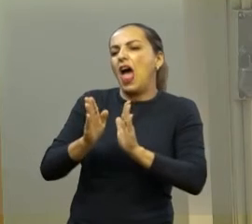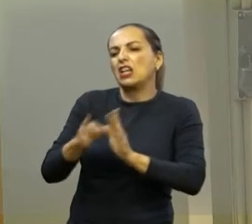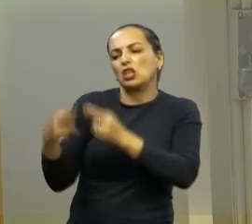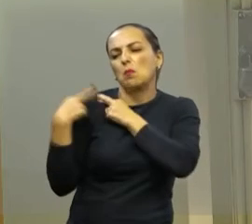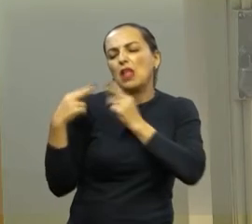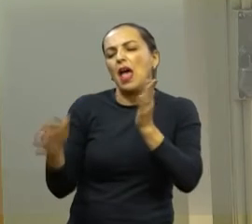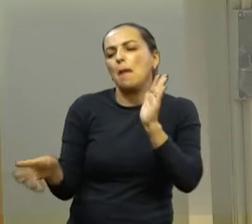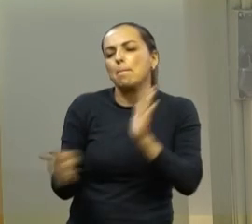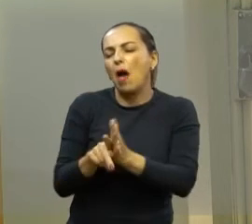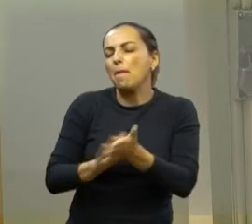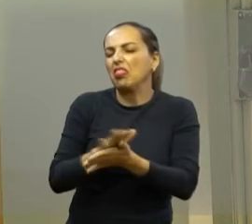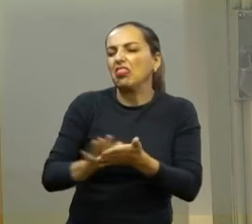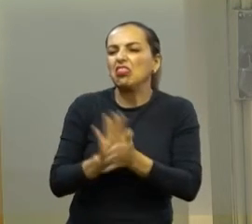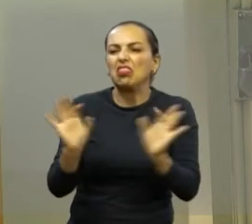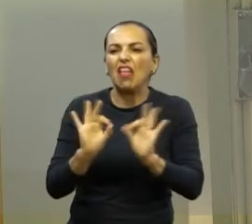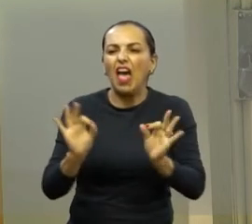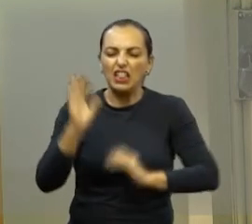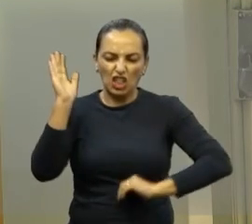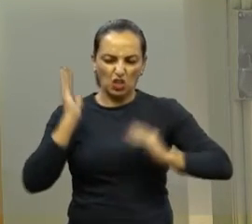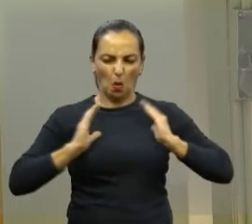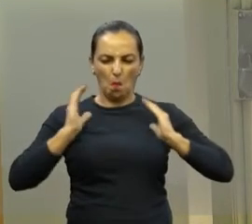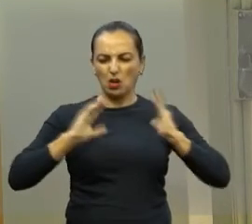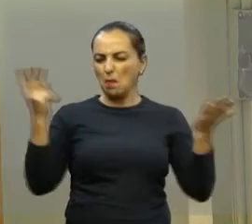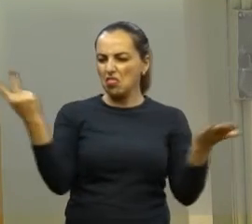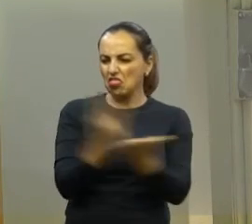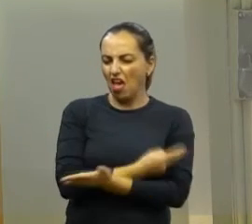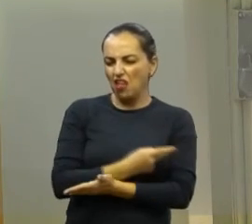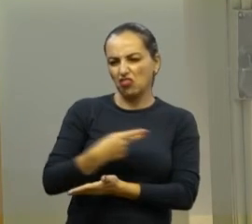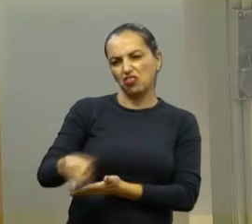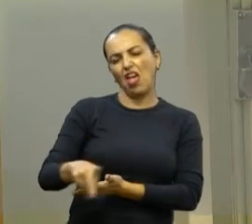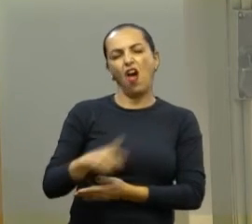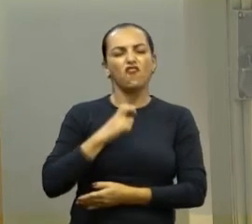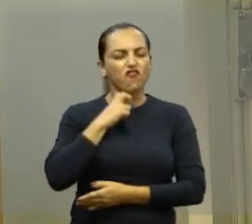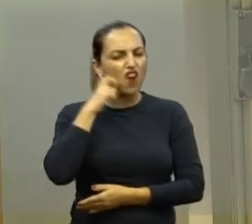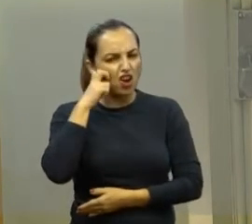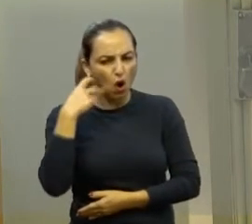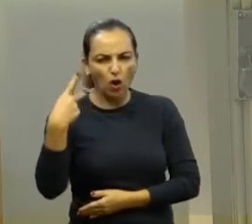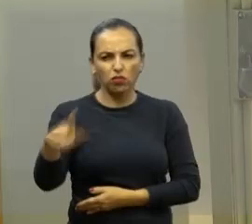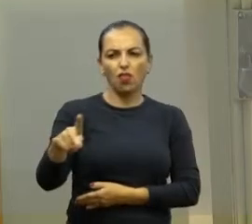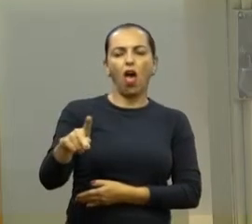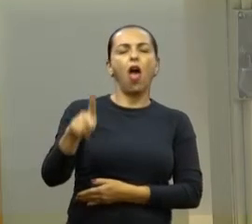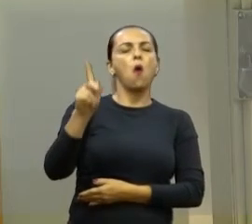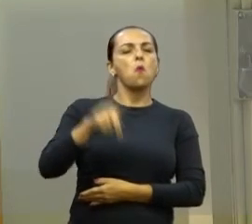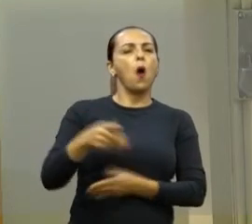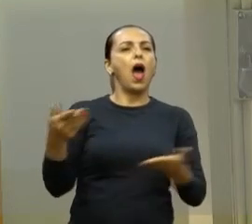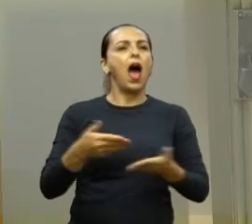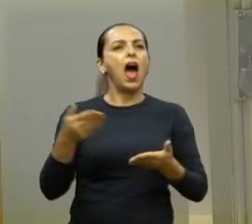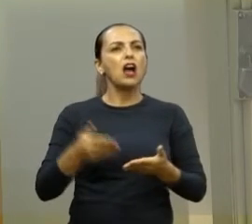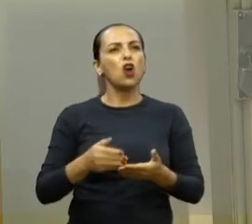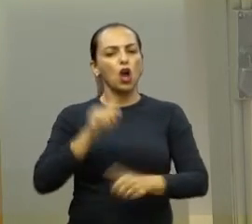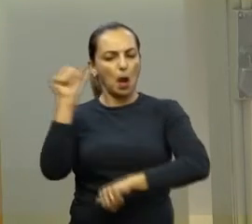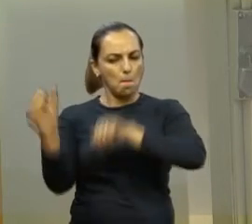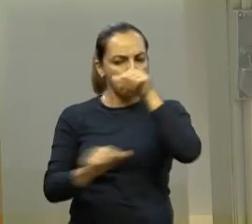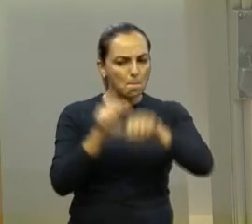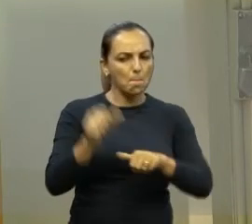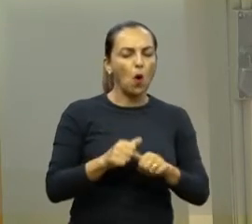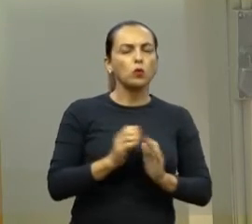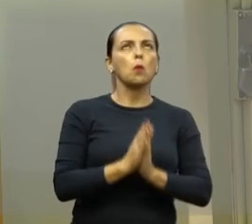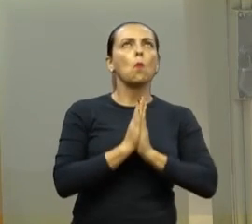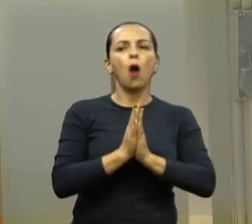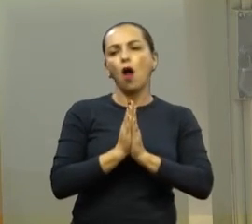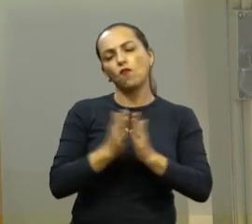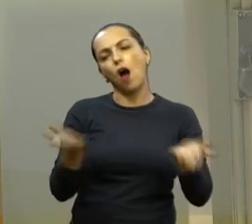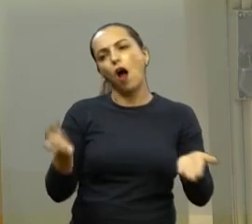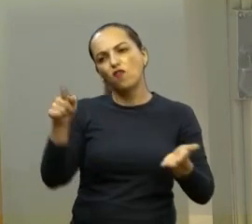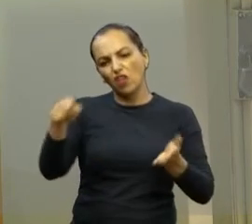atitudes que você toma nem para síndico do seu prédio tá cria vergonha na cara ele faz isso que você fez pelo amor de